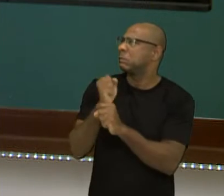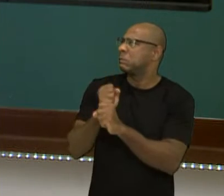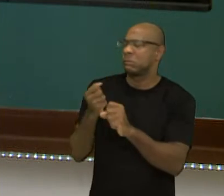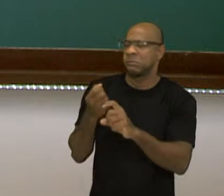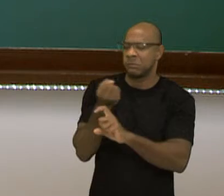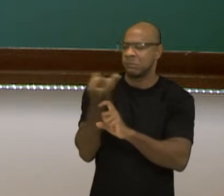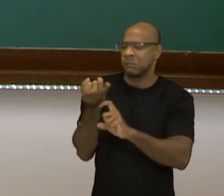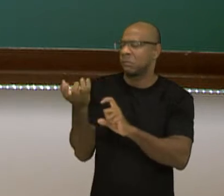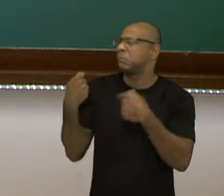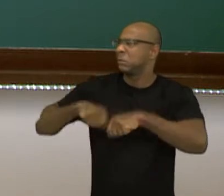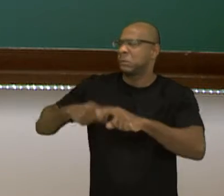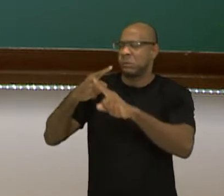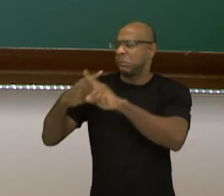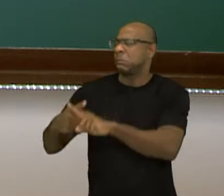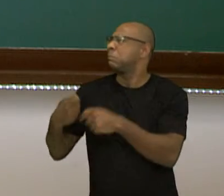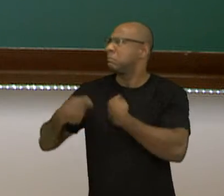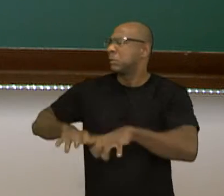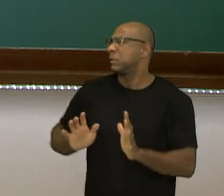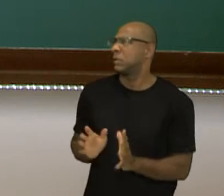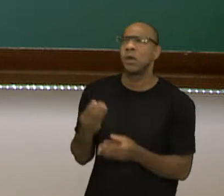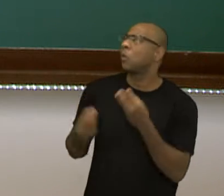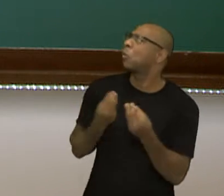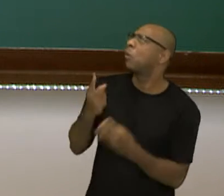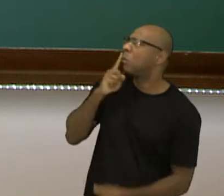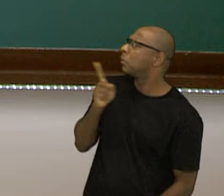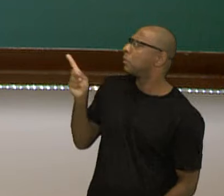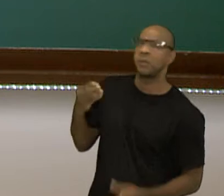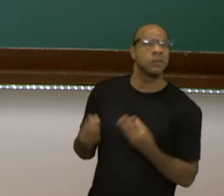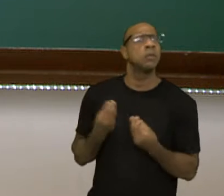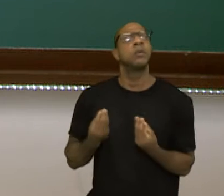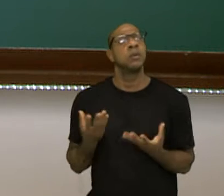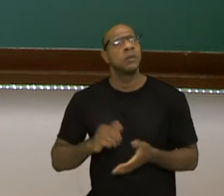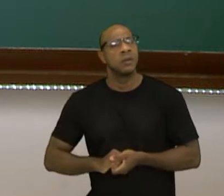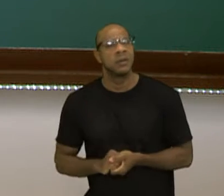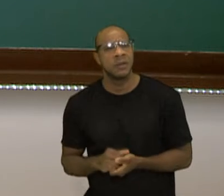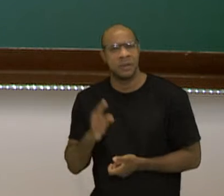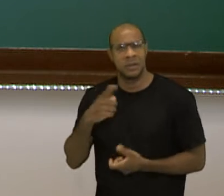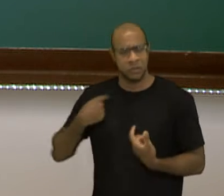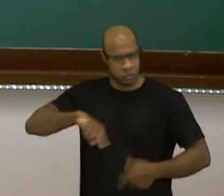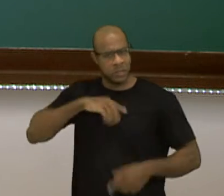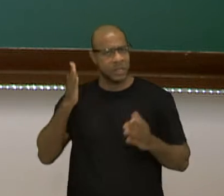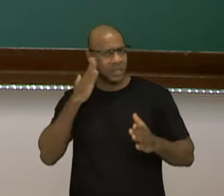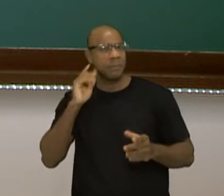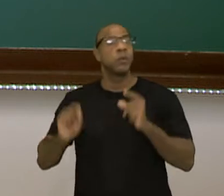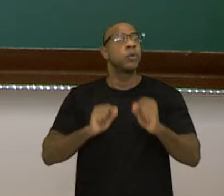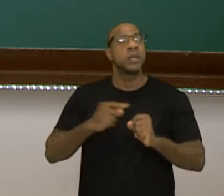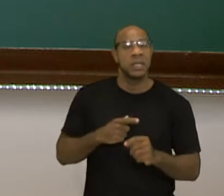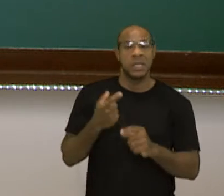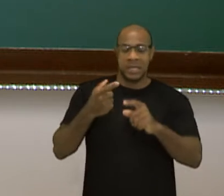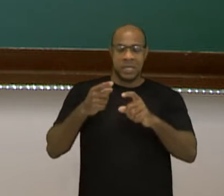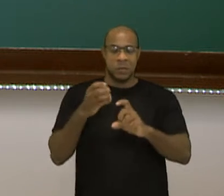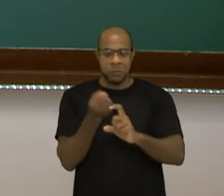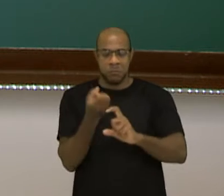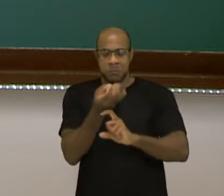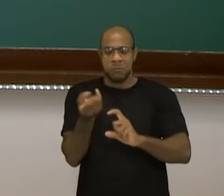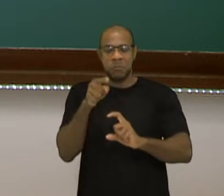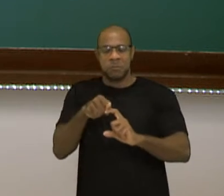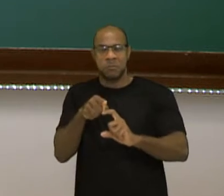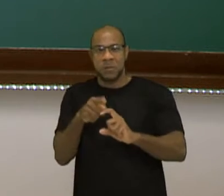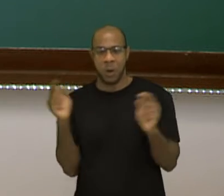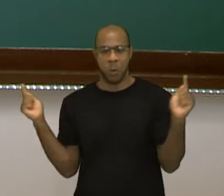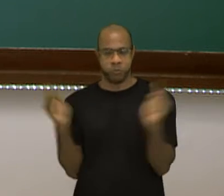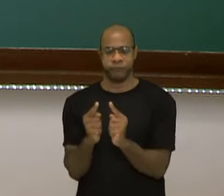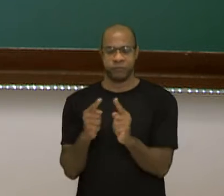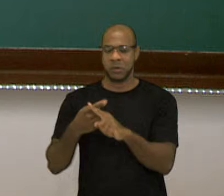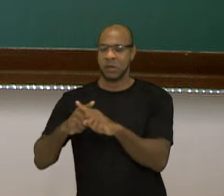multiplicação? Mas como assim, professora? Não precisa calcular a multiplicação? A gente sabe que a potenciação é a escrita resumida